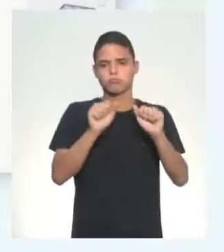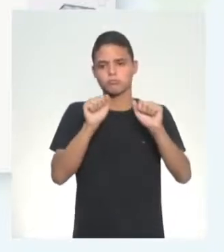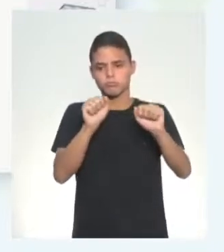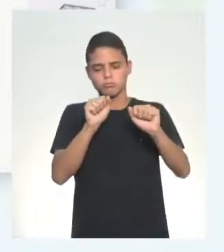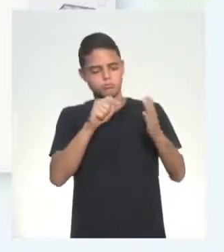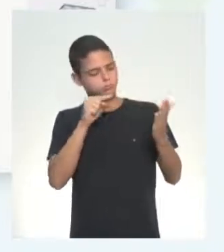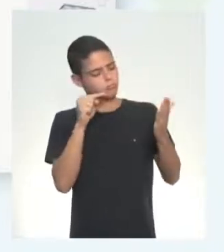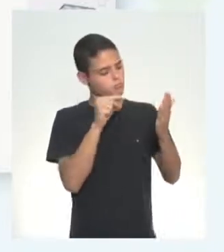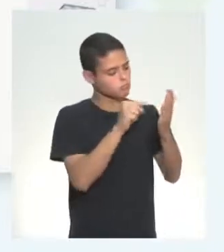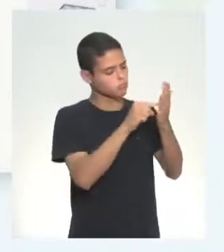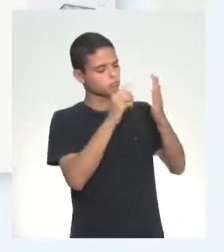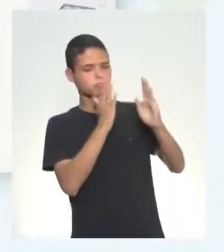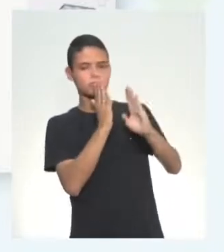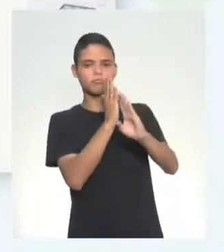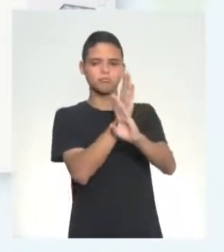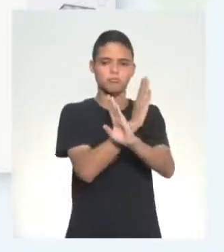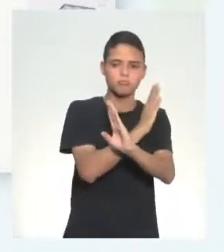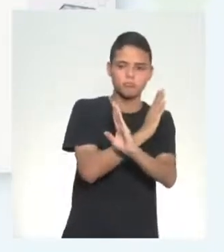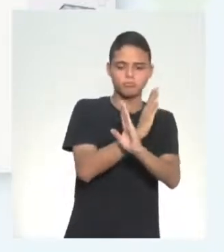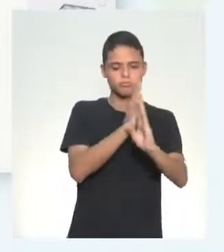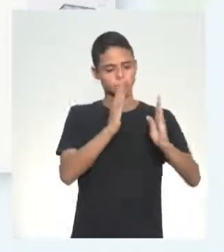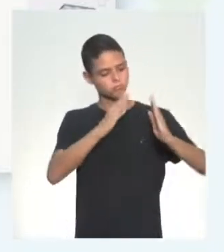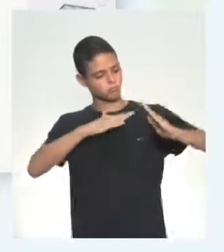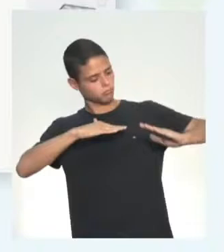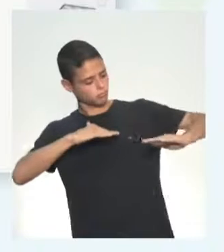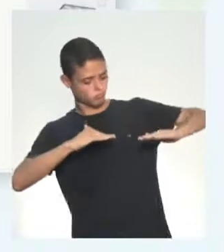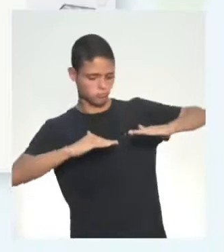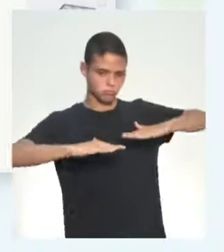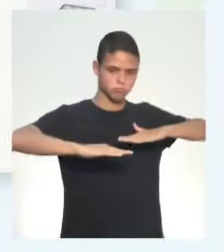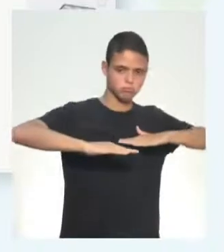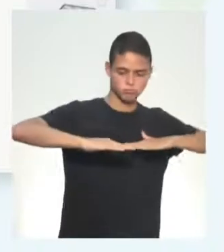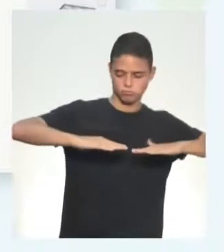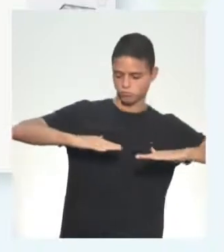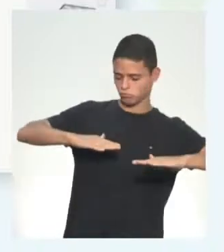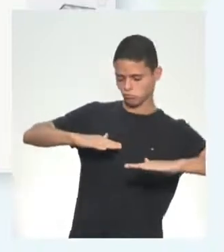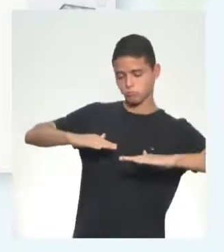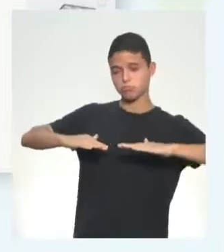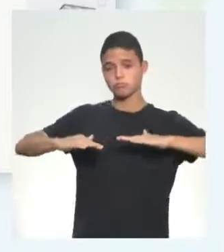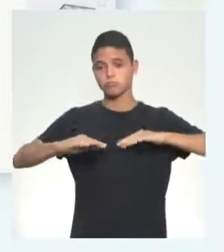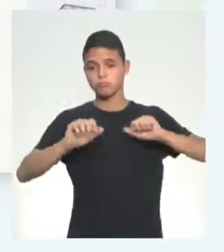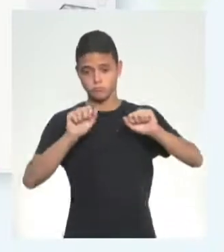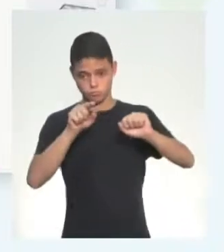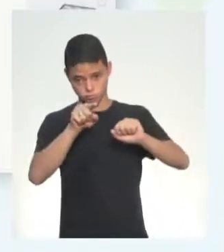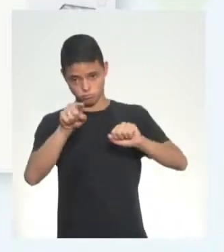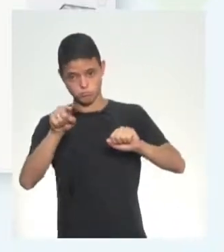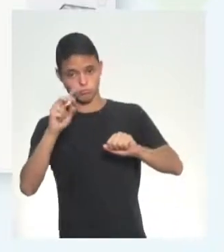você pode visualizar direita, você pode visualizar posterior,